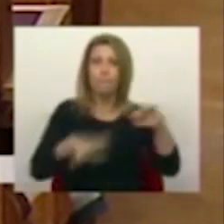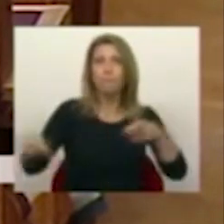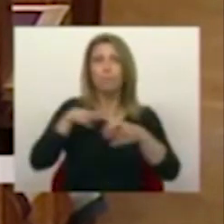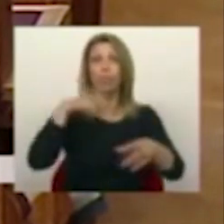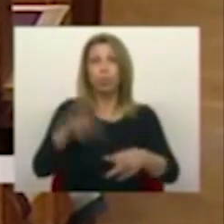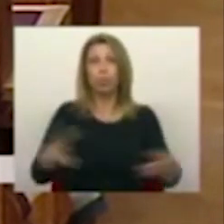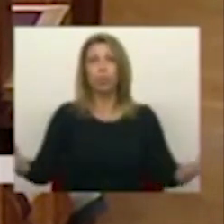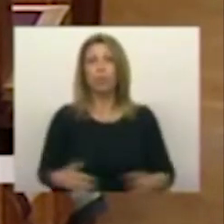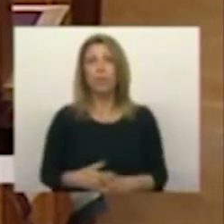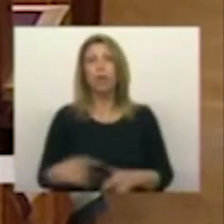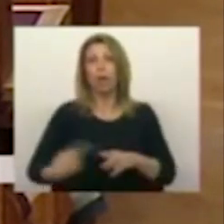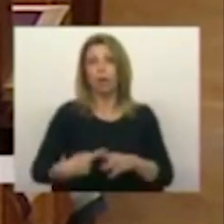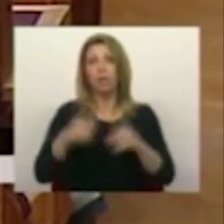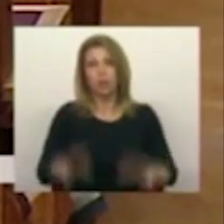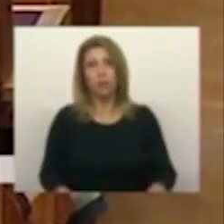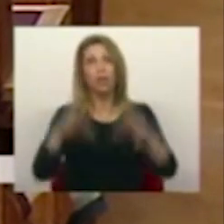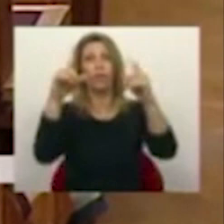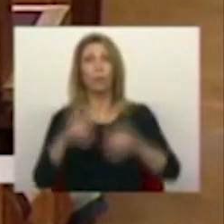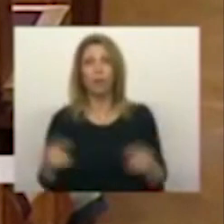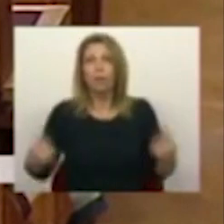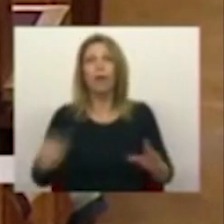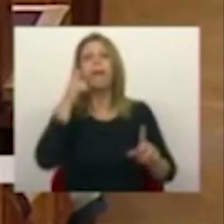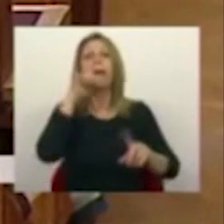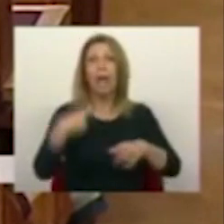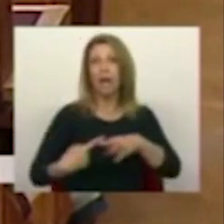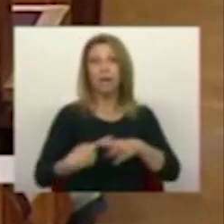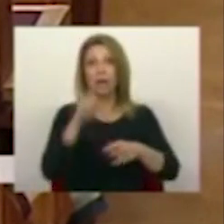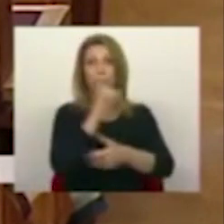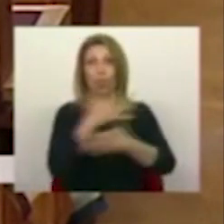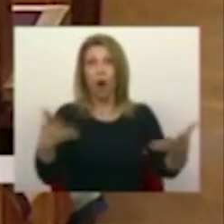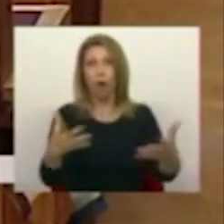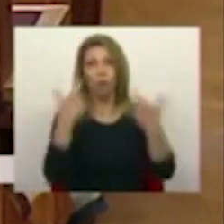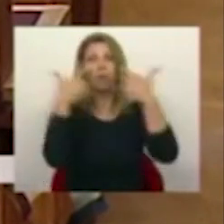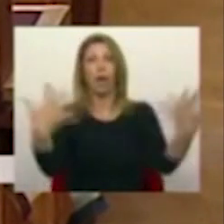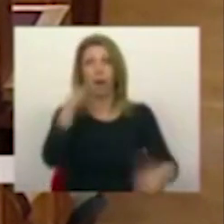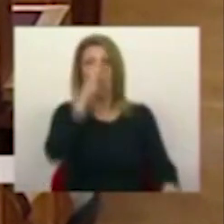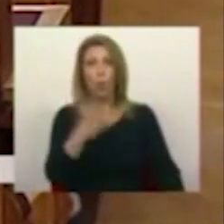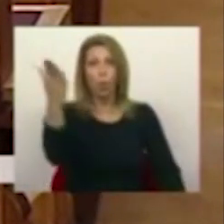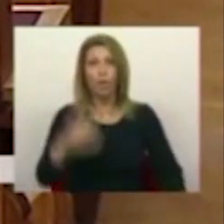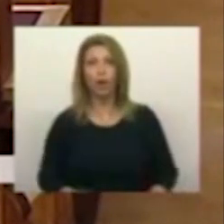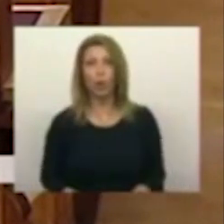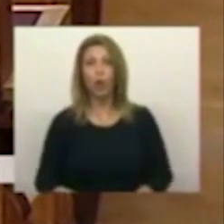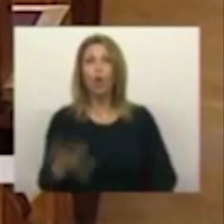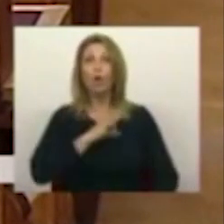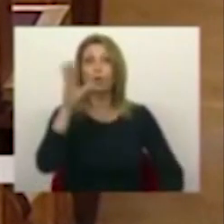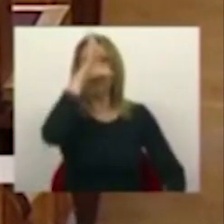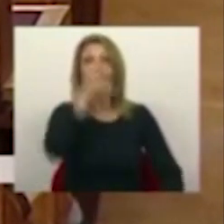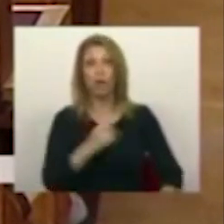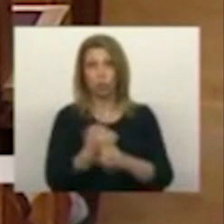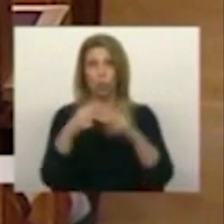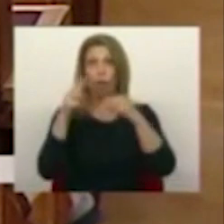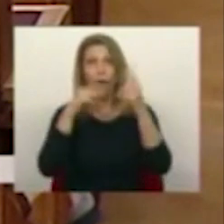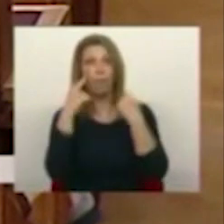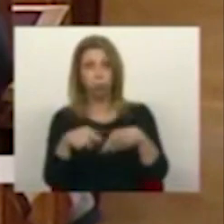está interessado no desenvolvimento. Quem não está interessado manifestamente é este governo, em que o senhor Ministro das Obras